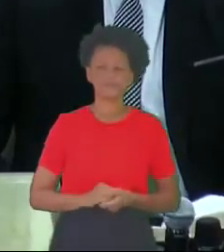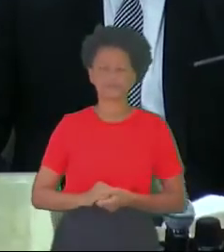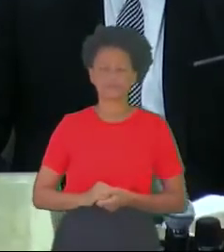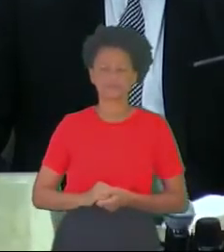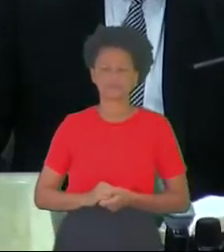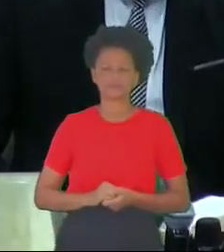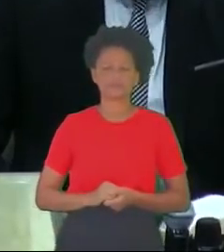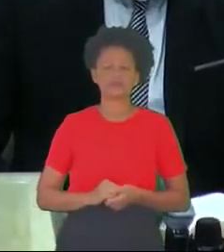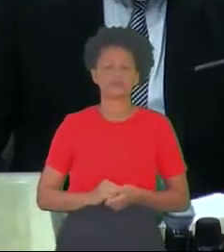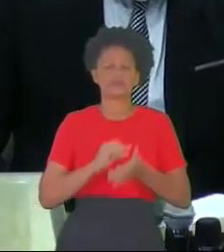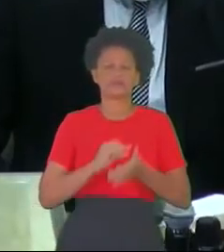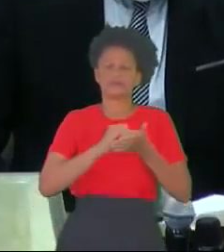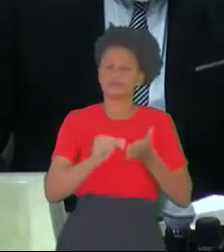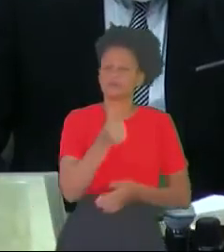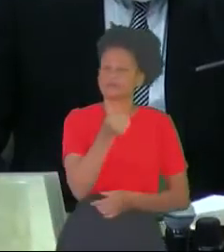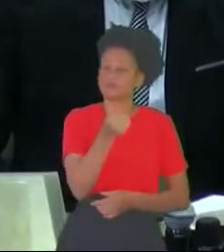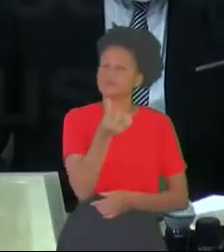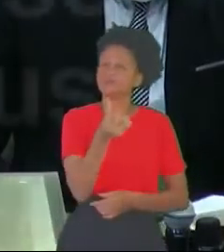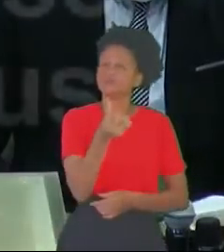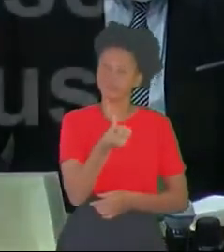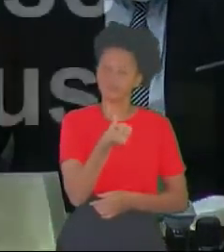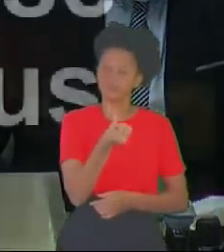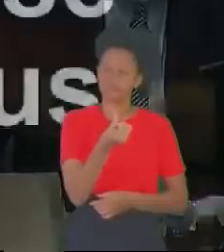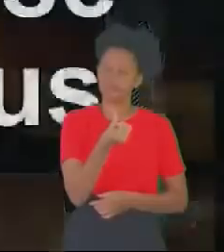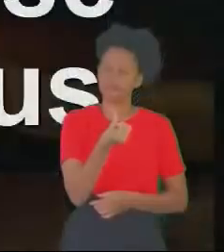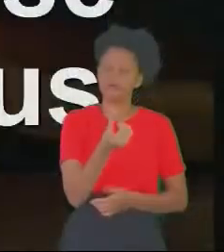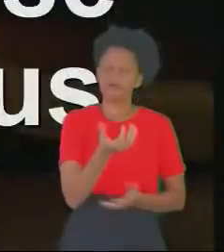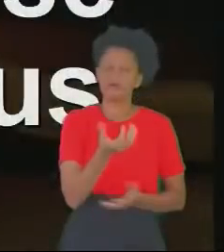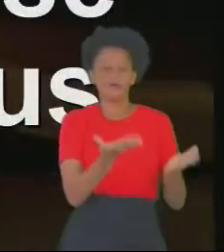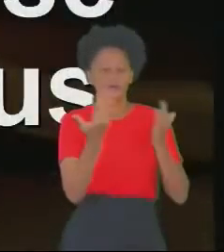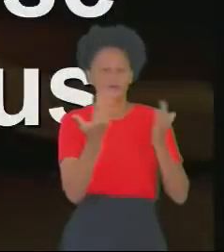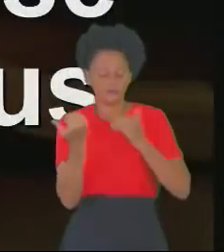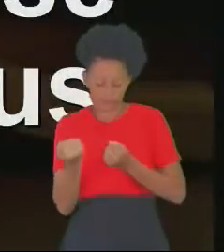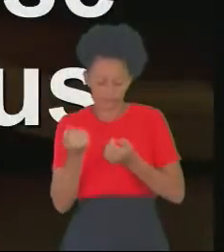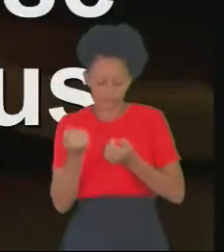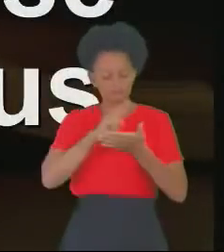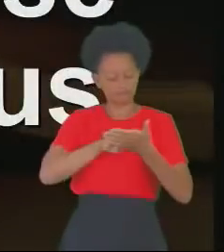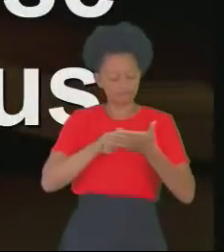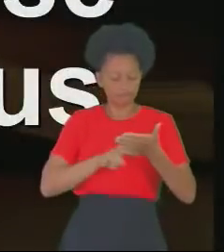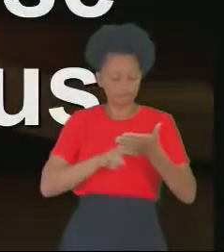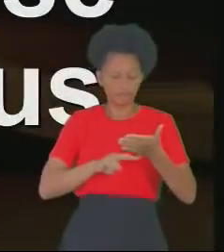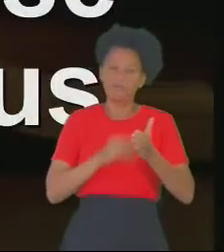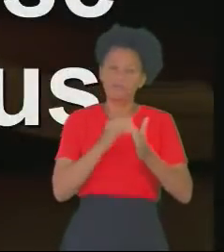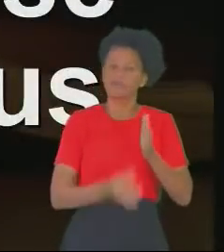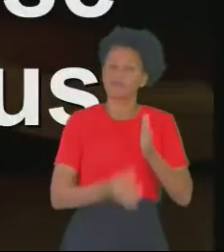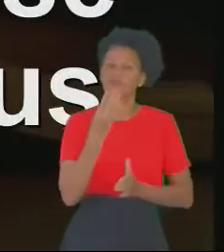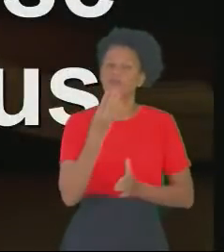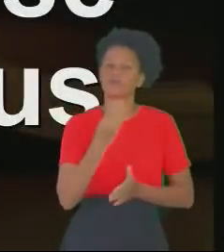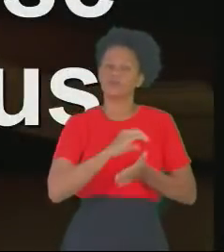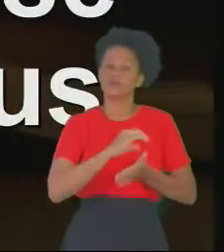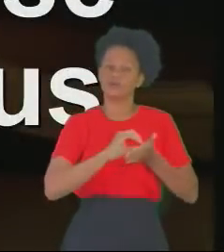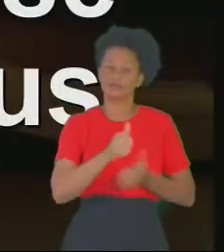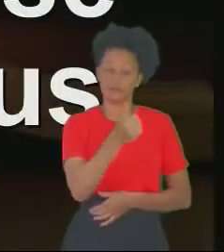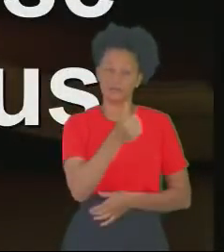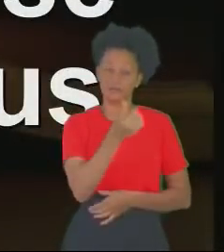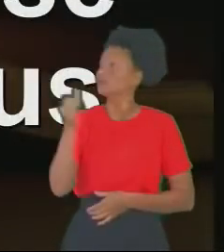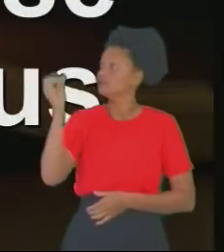Versículo 16, vamos ler, capítulo 4, versículo 16, com a ajuda de